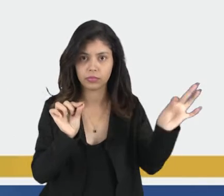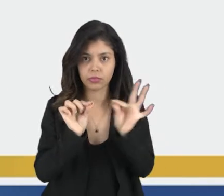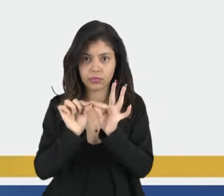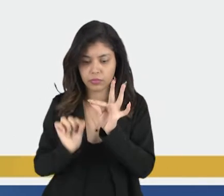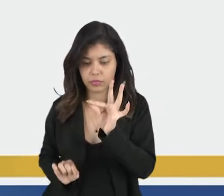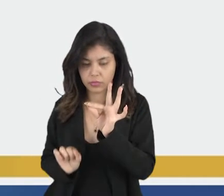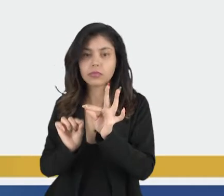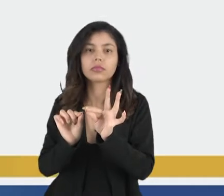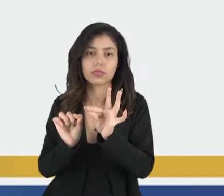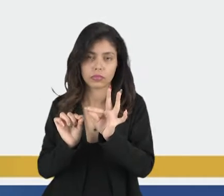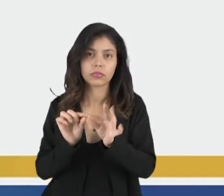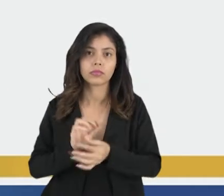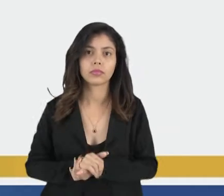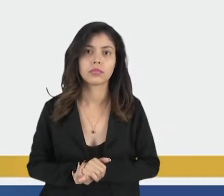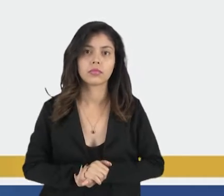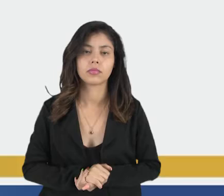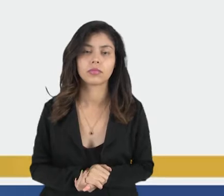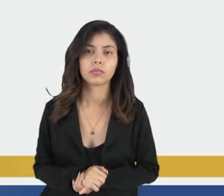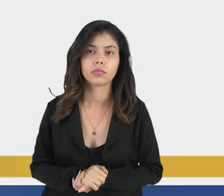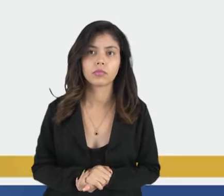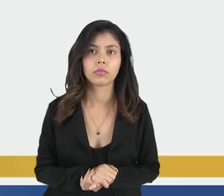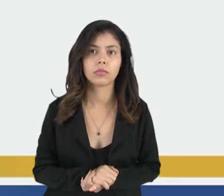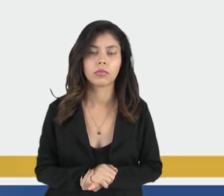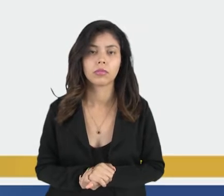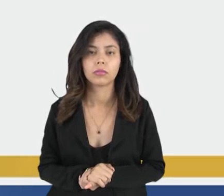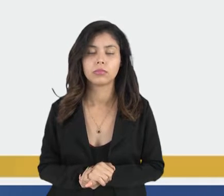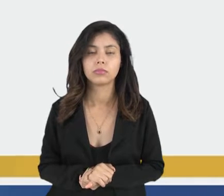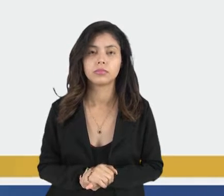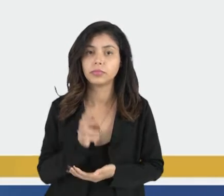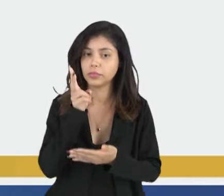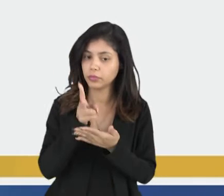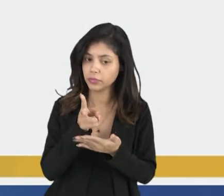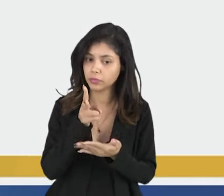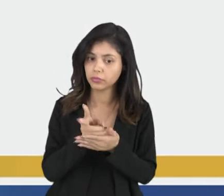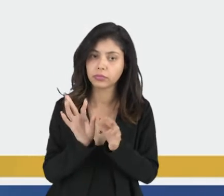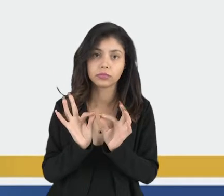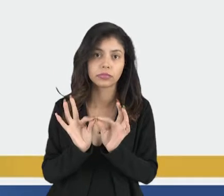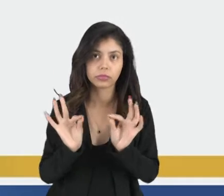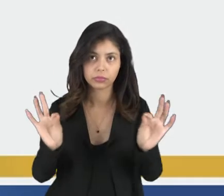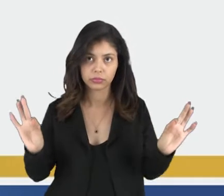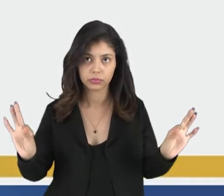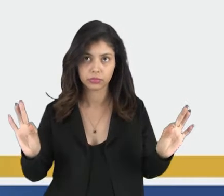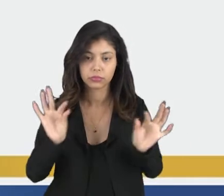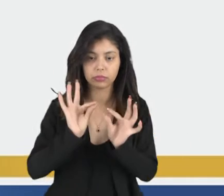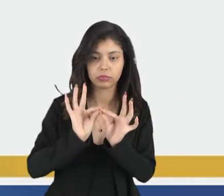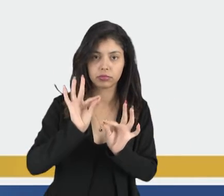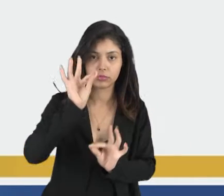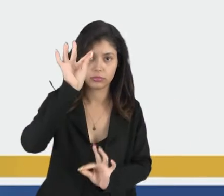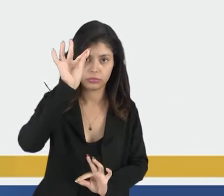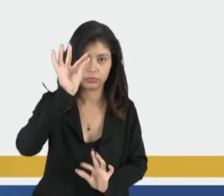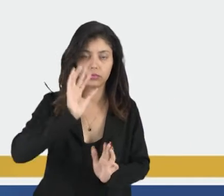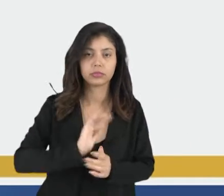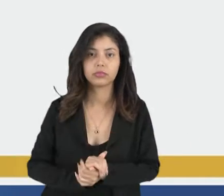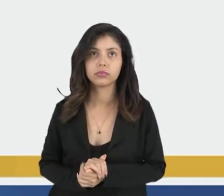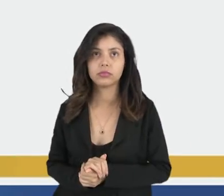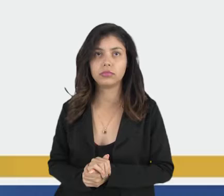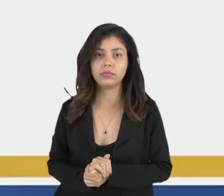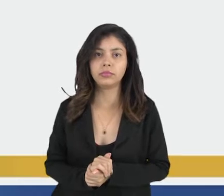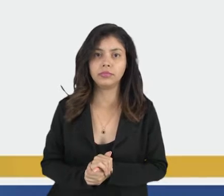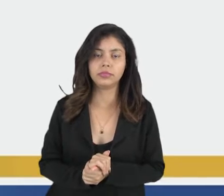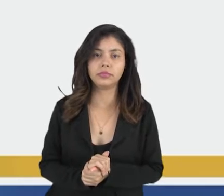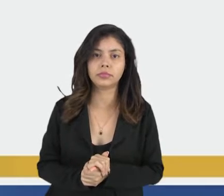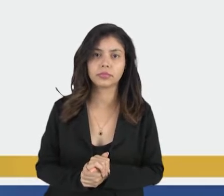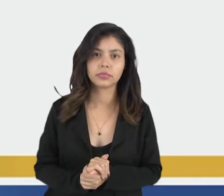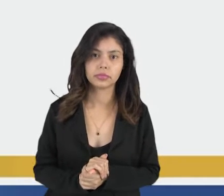um lado a outro, ele tem a mesma distância, tá? Aquela reta